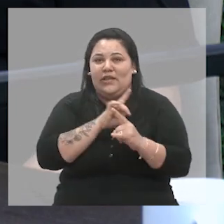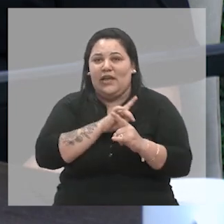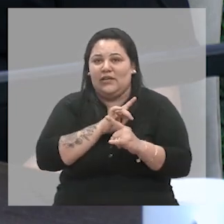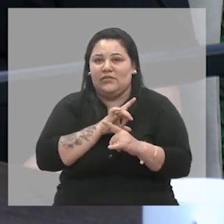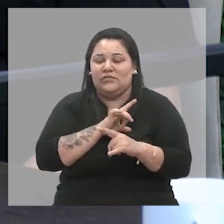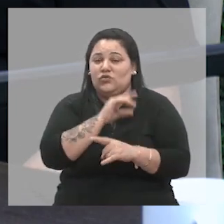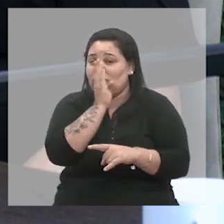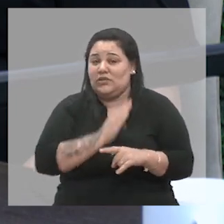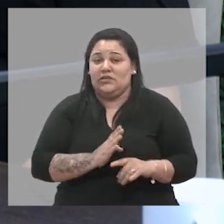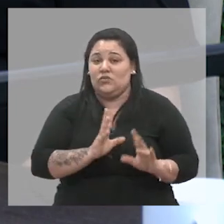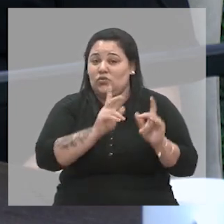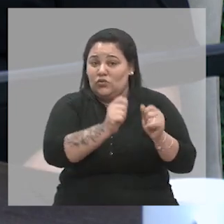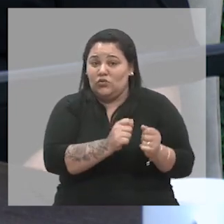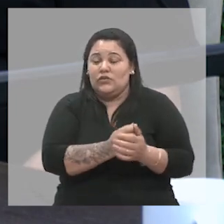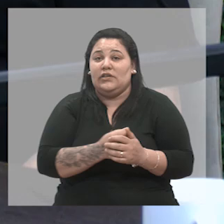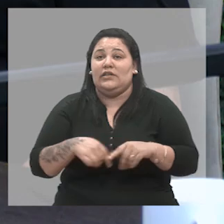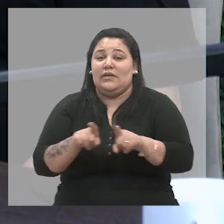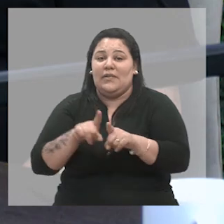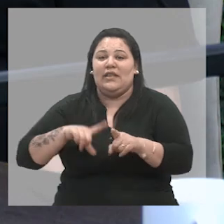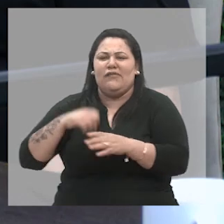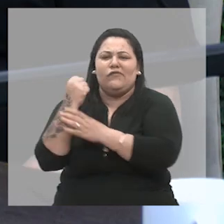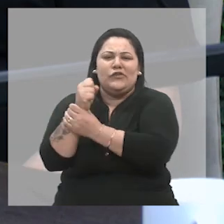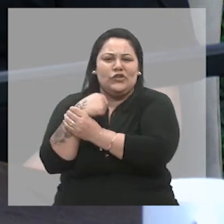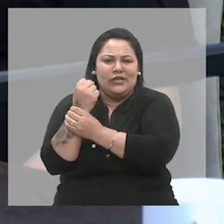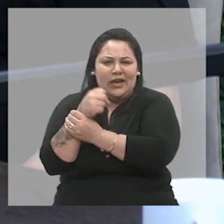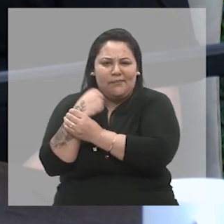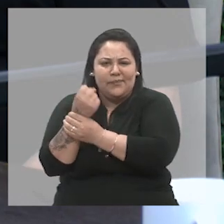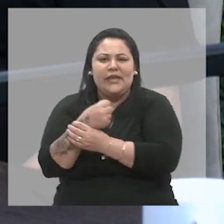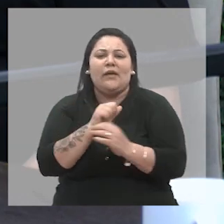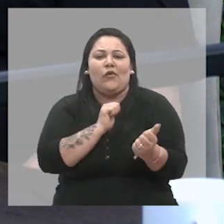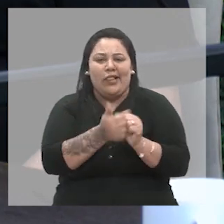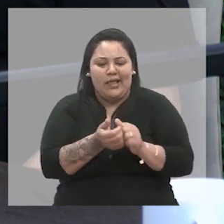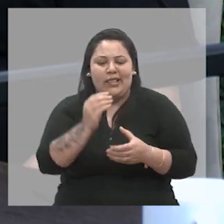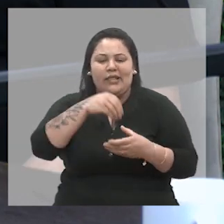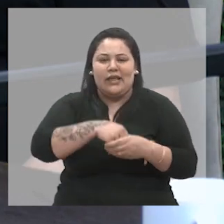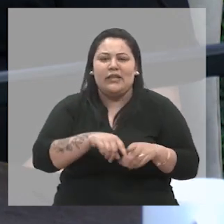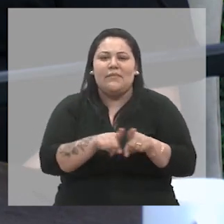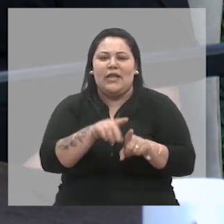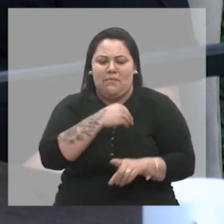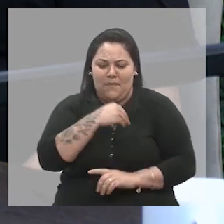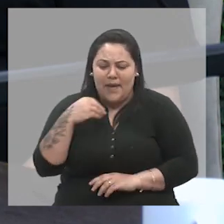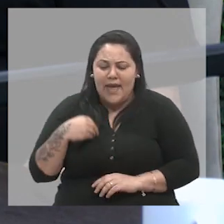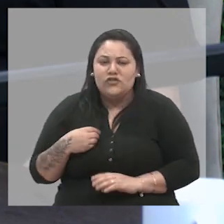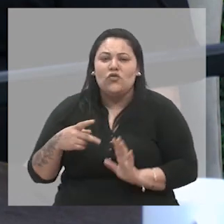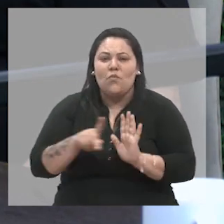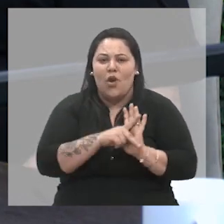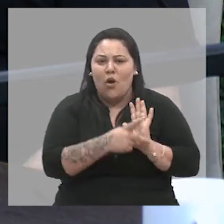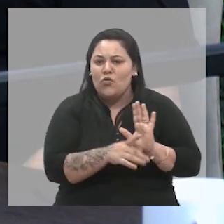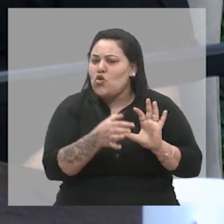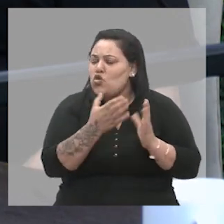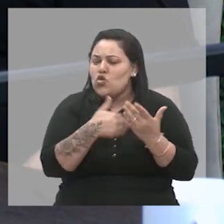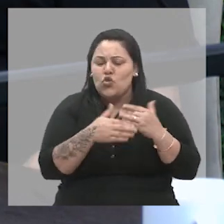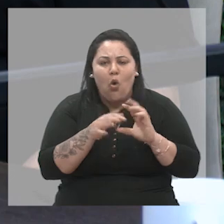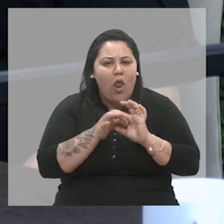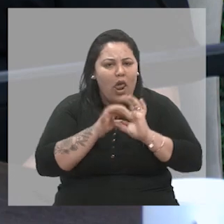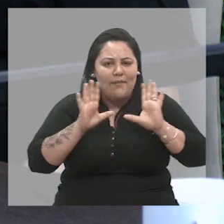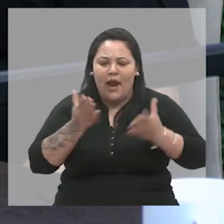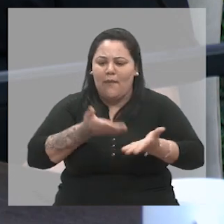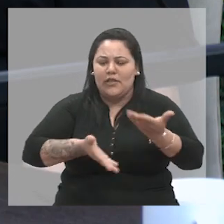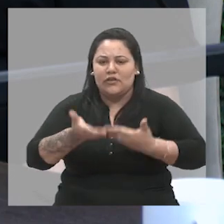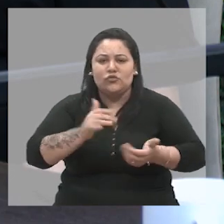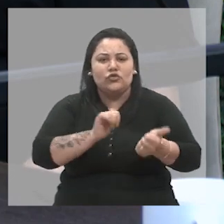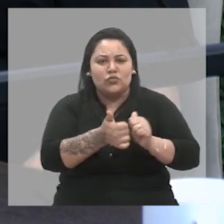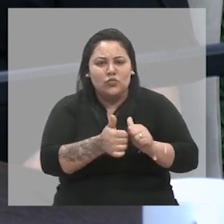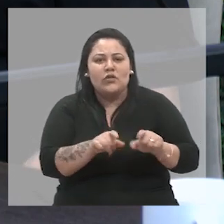estado, mas no Brasil. Além de que tem fisioterapia lá para os atletas no clube, tem médico do clube também, tudo liberado para eles.